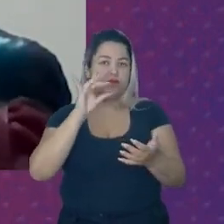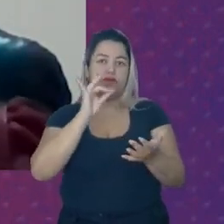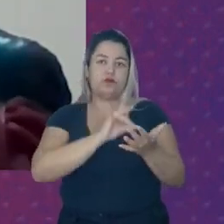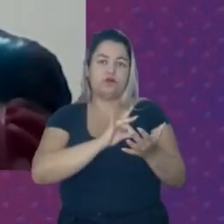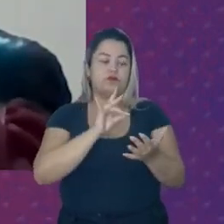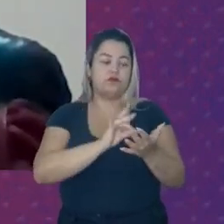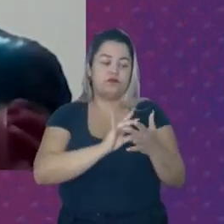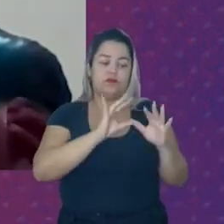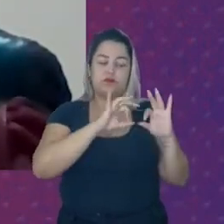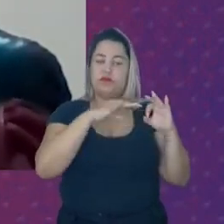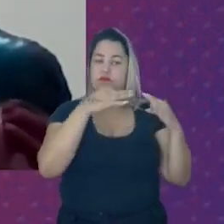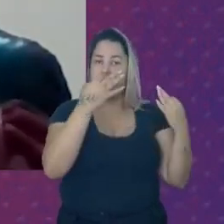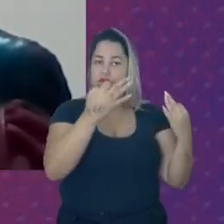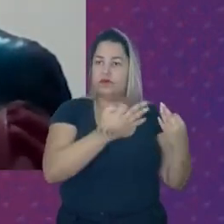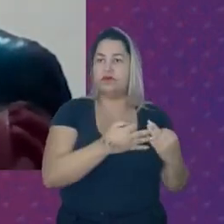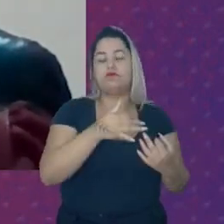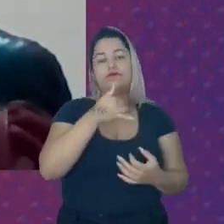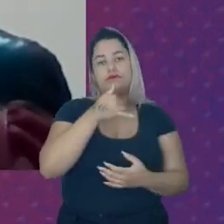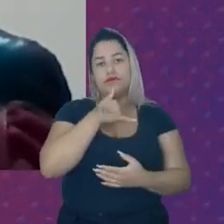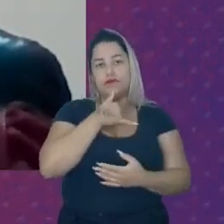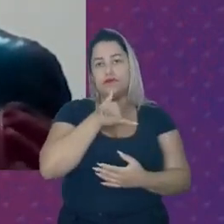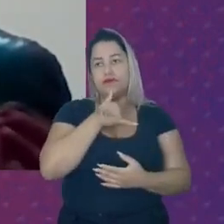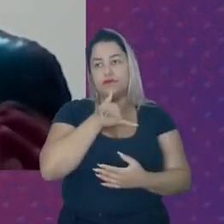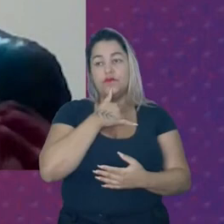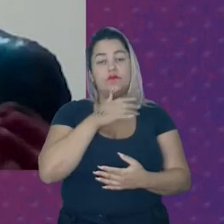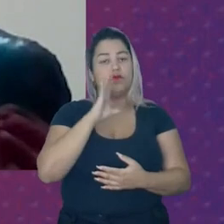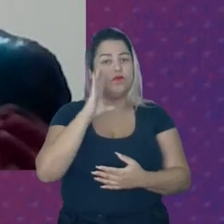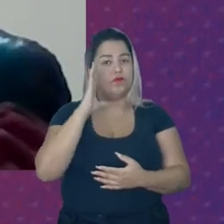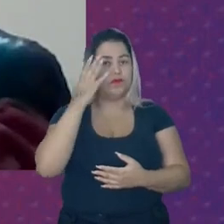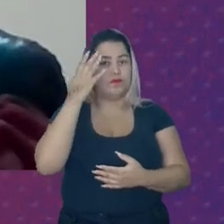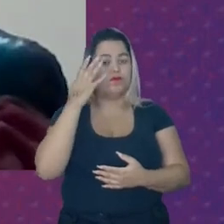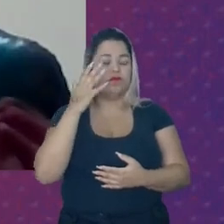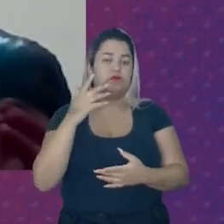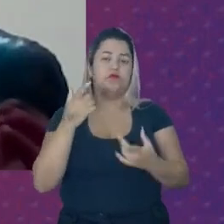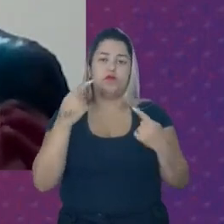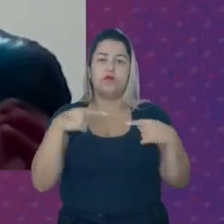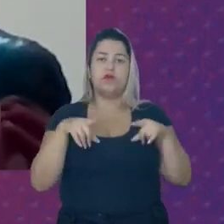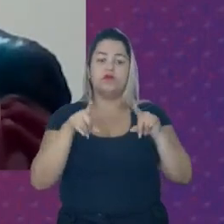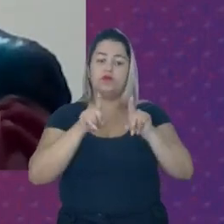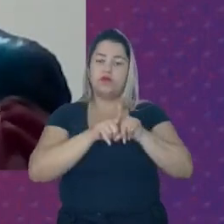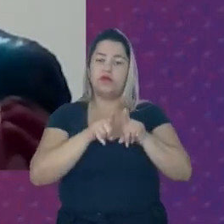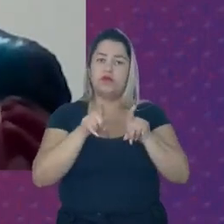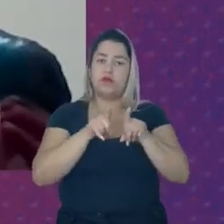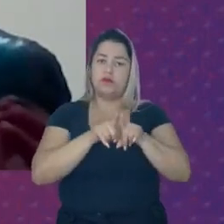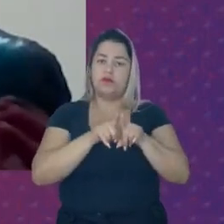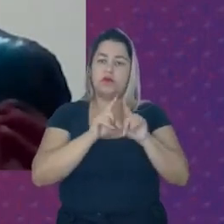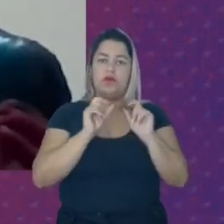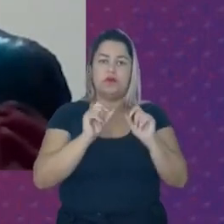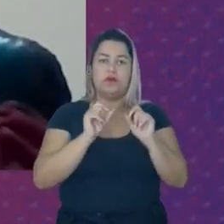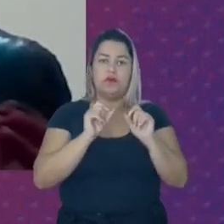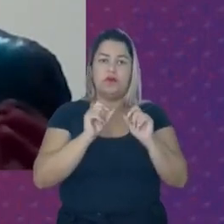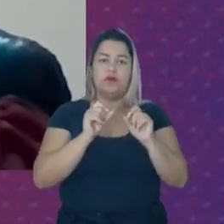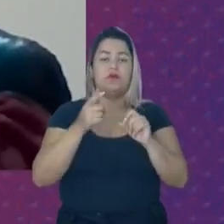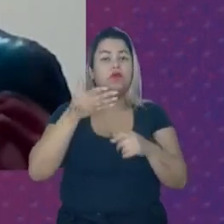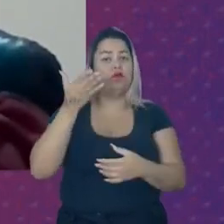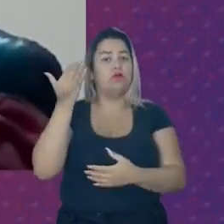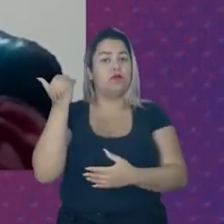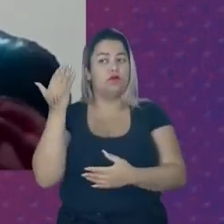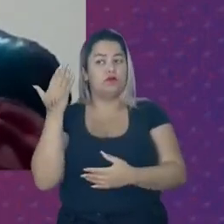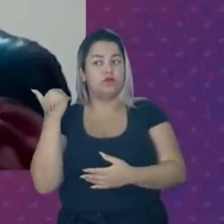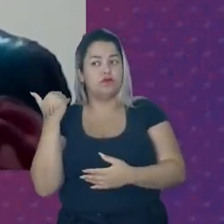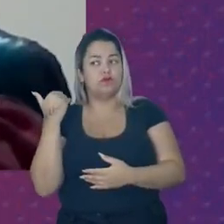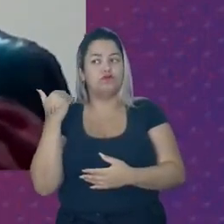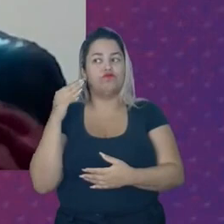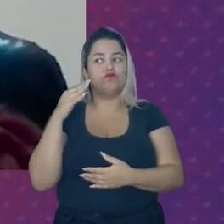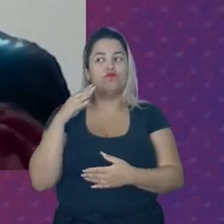famílias. Lamentavelmente, por uma decisão, uma postura tomada pelo antigo governo, mas